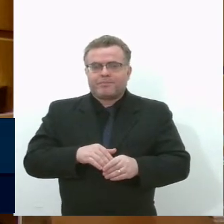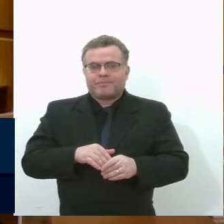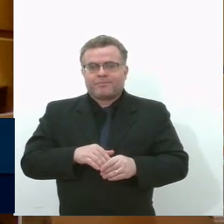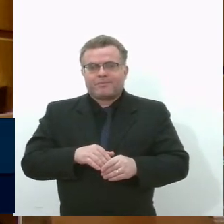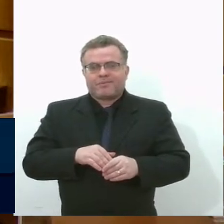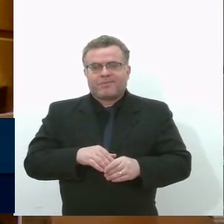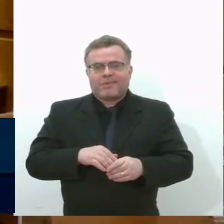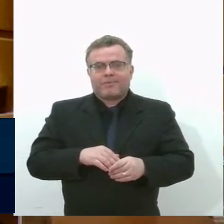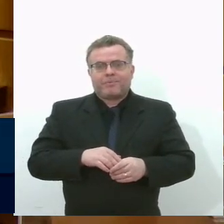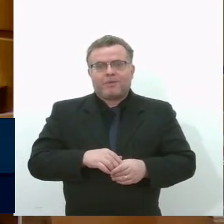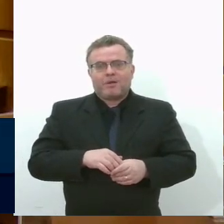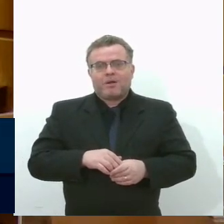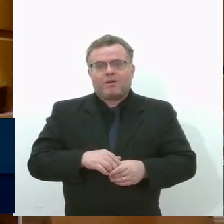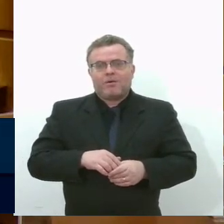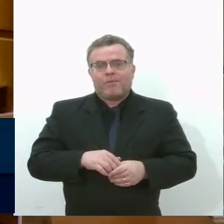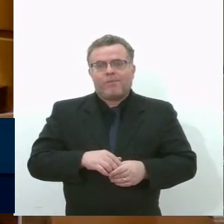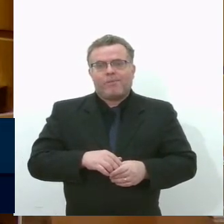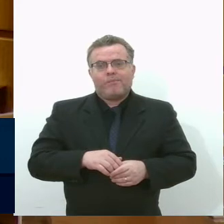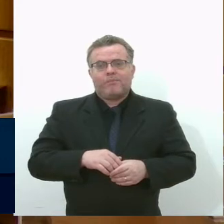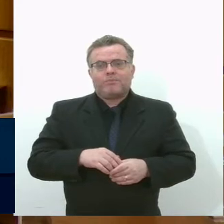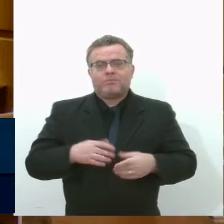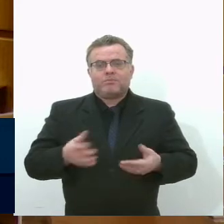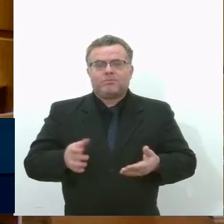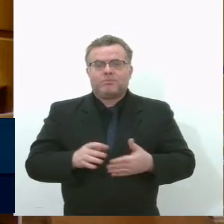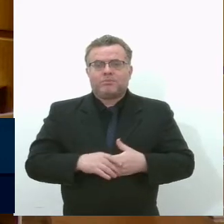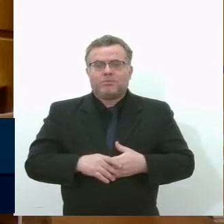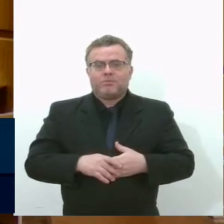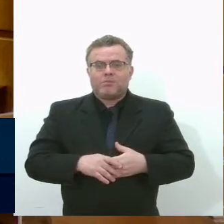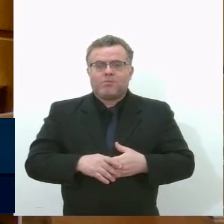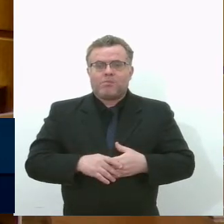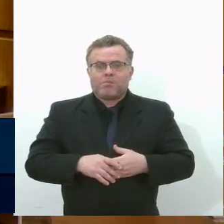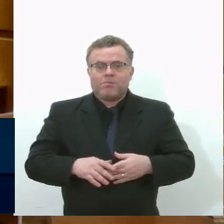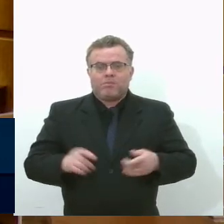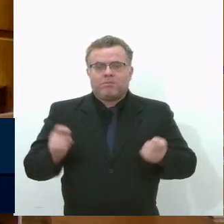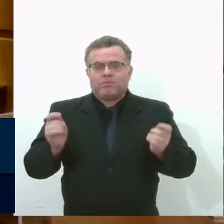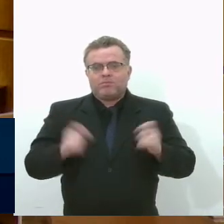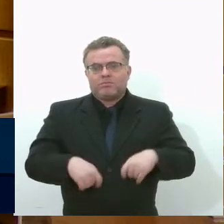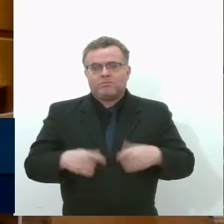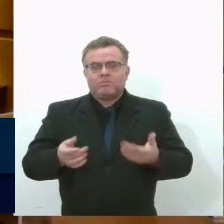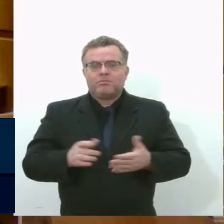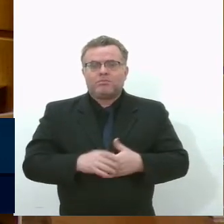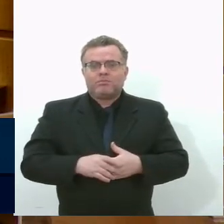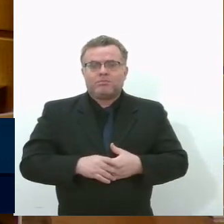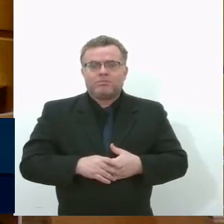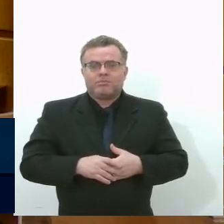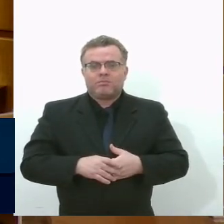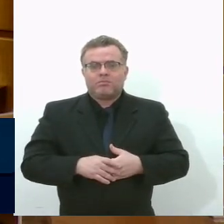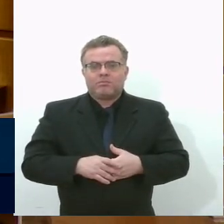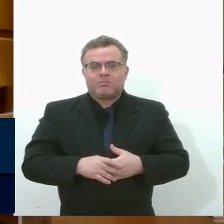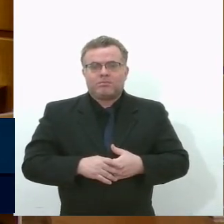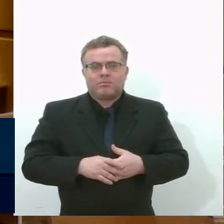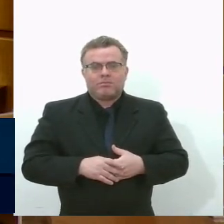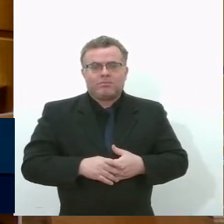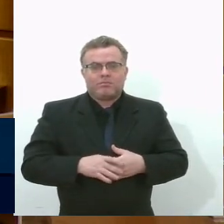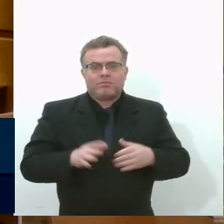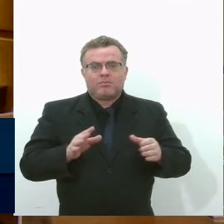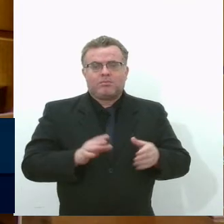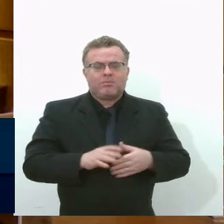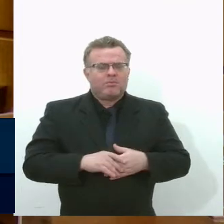Eu já estou pensando, inclusive, em, se tiver condição, ter um imóvel nessa região. Deputado, tem mais dois